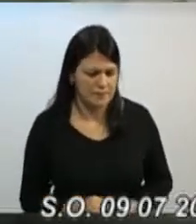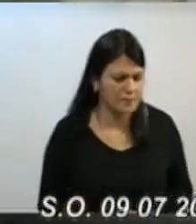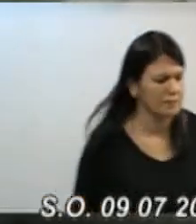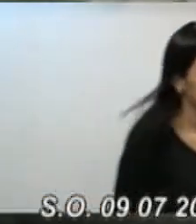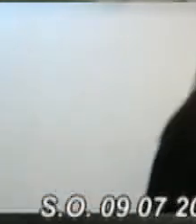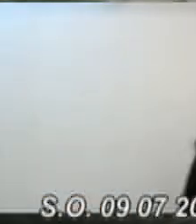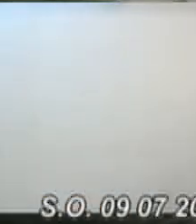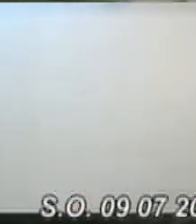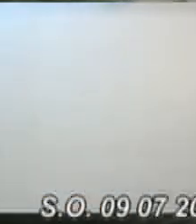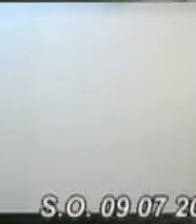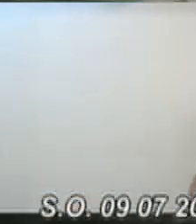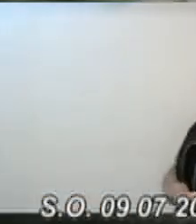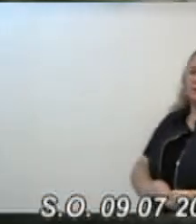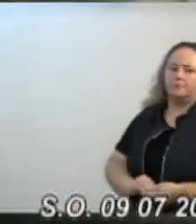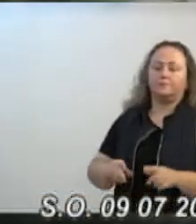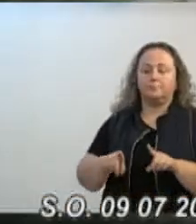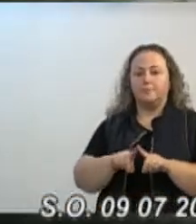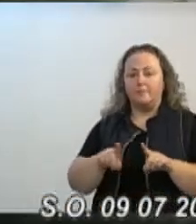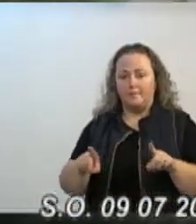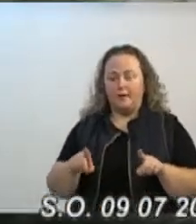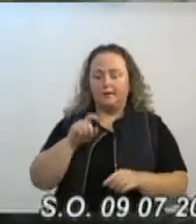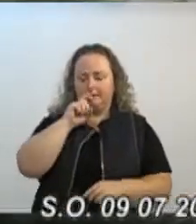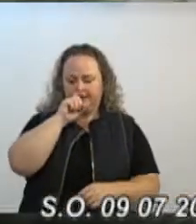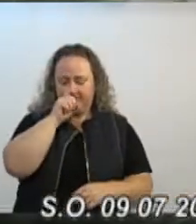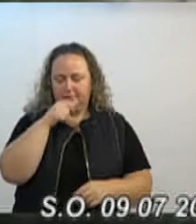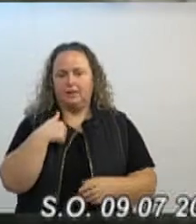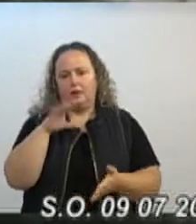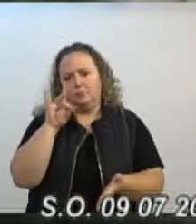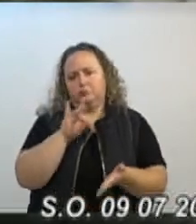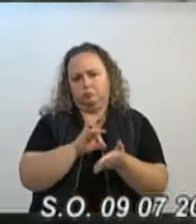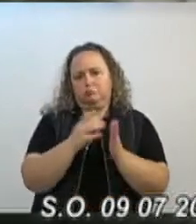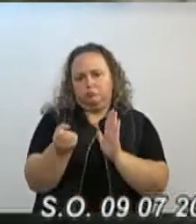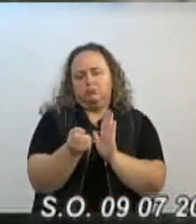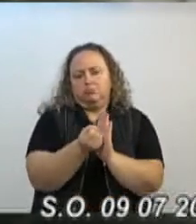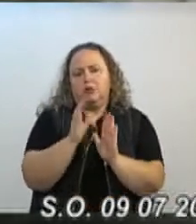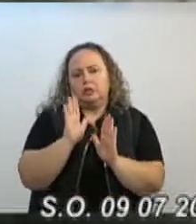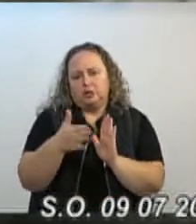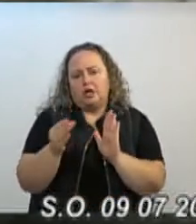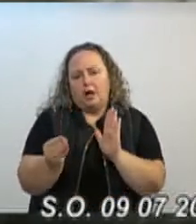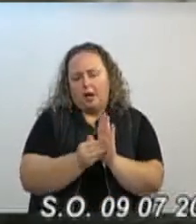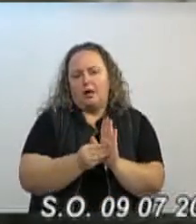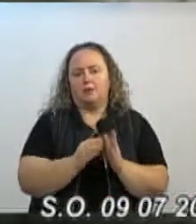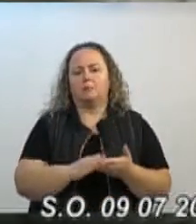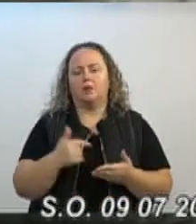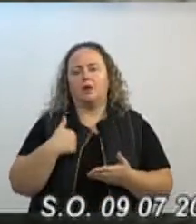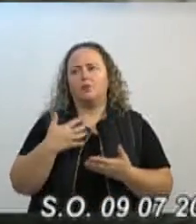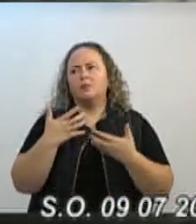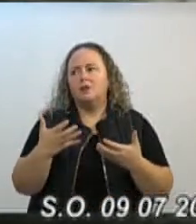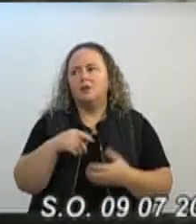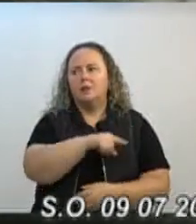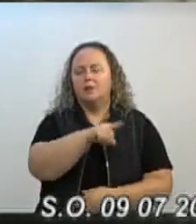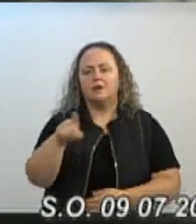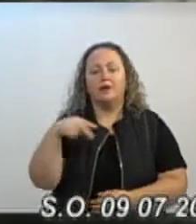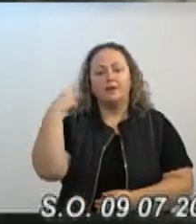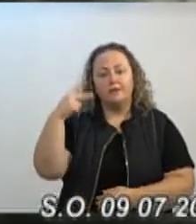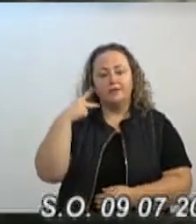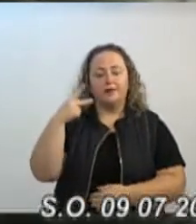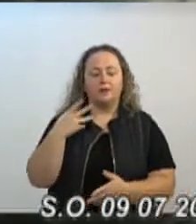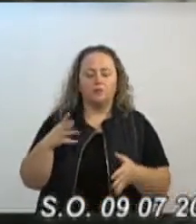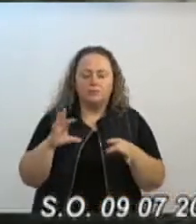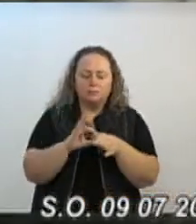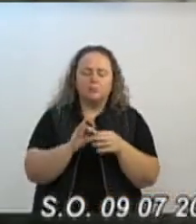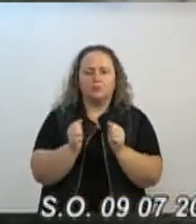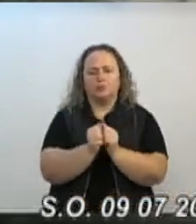aqui. Essa situação que, inclusive, eu protocolei aqui na casa, e gostaria muito que os vereadores da base tivessem essa sensibilidade em relação à questão